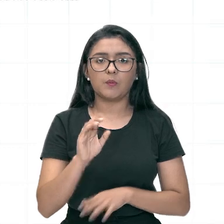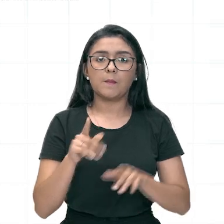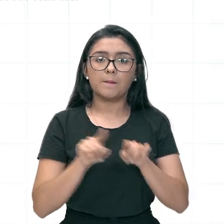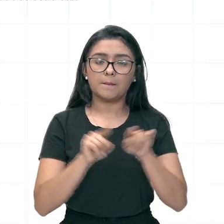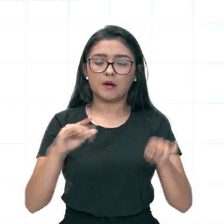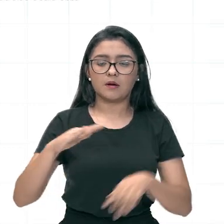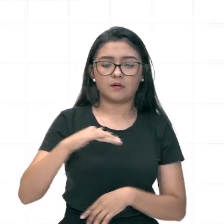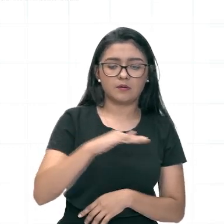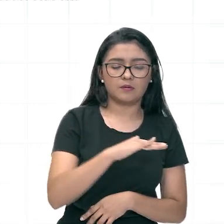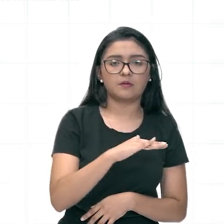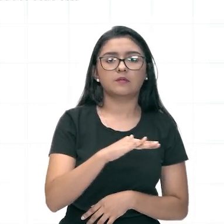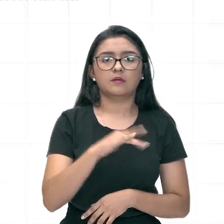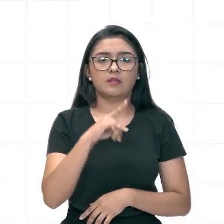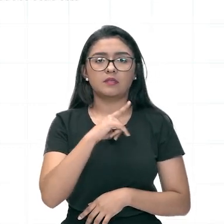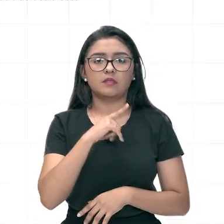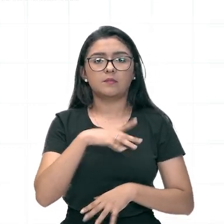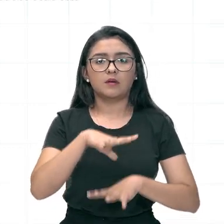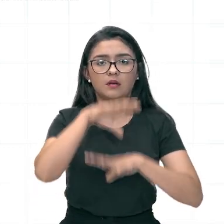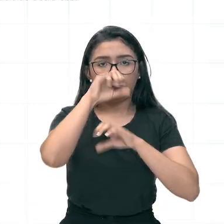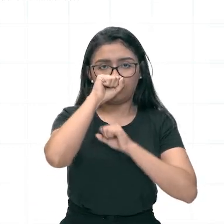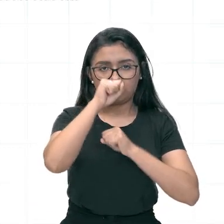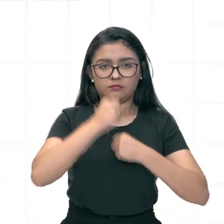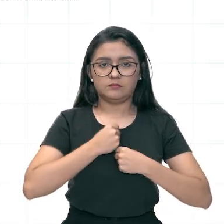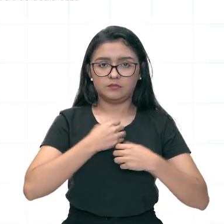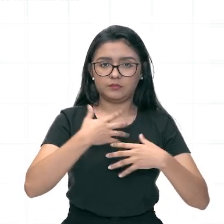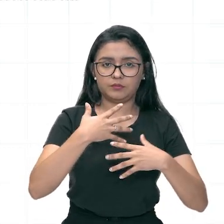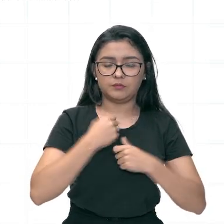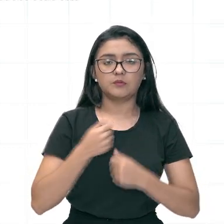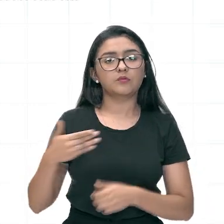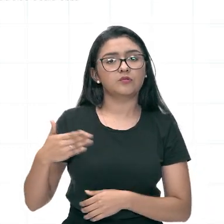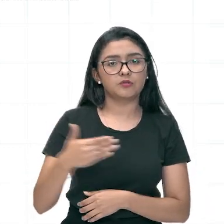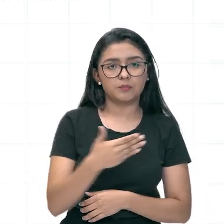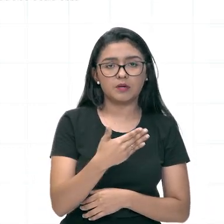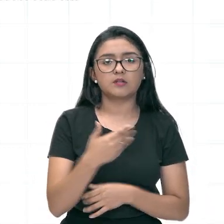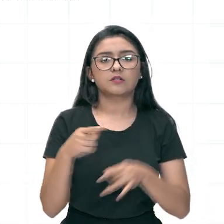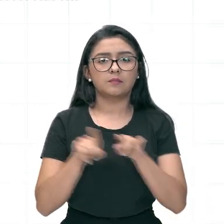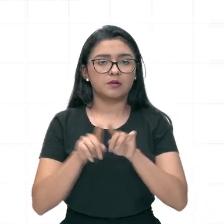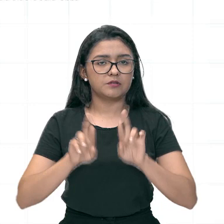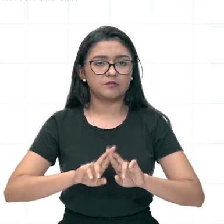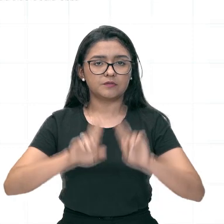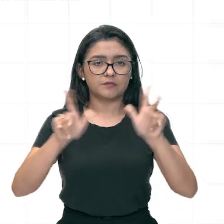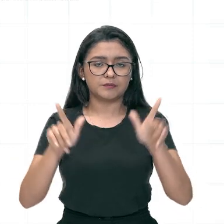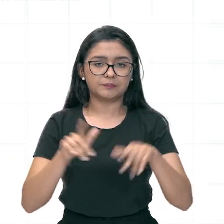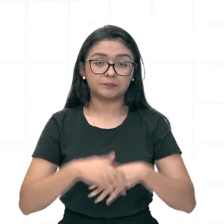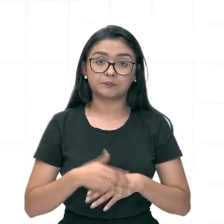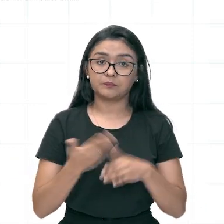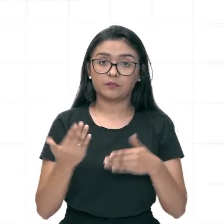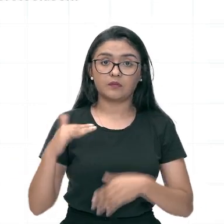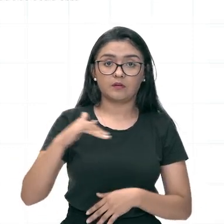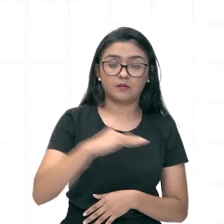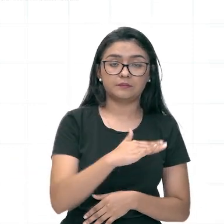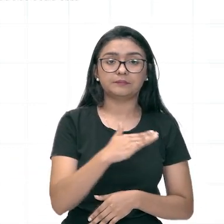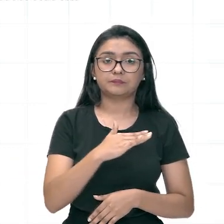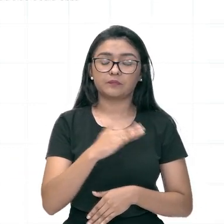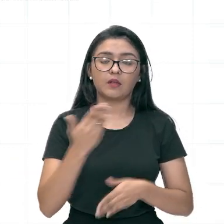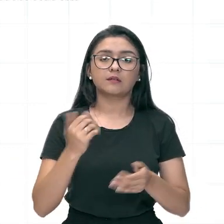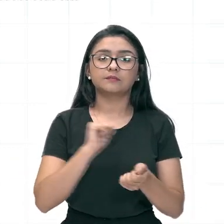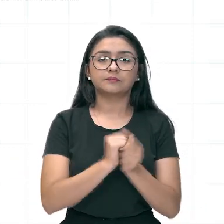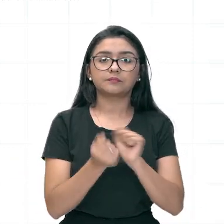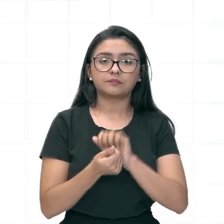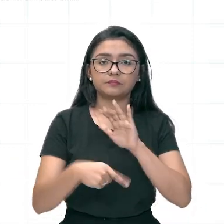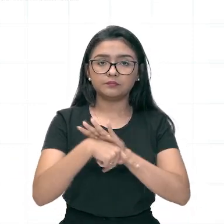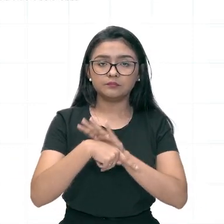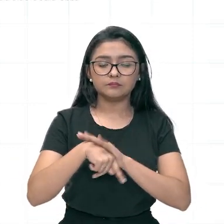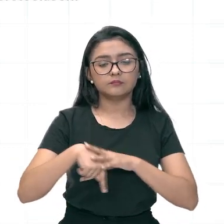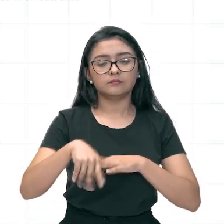Então, eles vão... Diferente também dos peixes, né? Que tinham uma respiração por brânquias. Como os répteis são animais ali adaptados para o ambiente